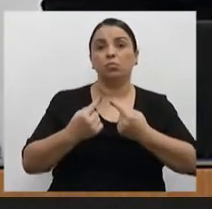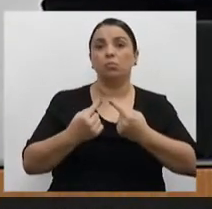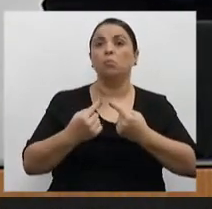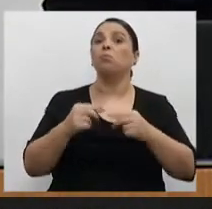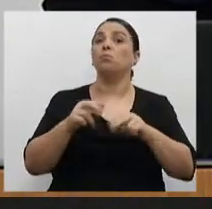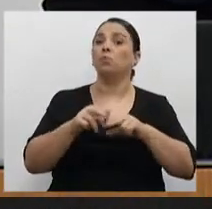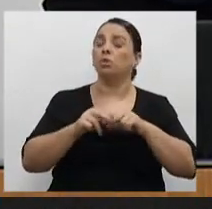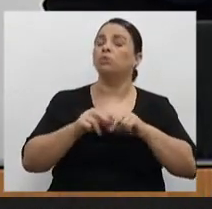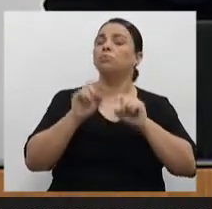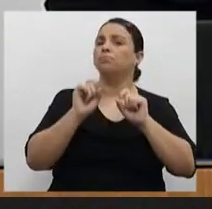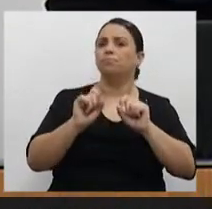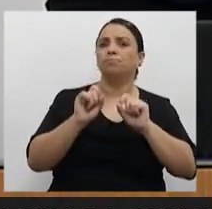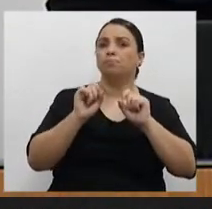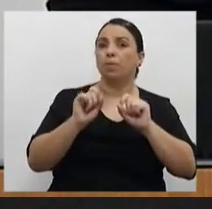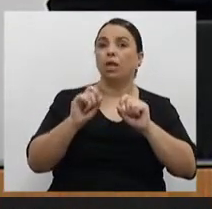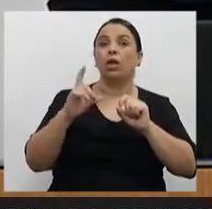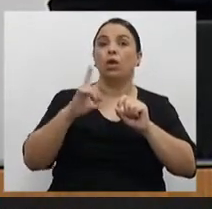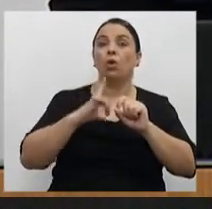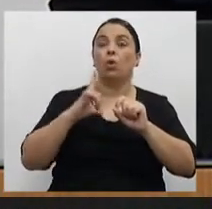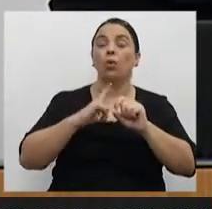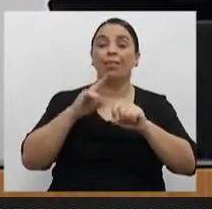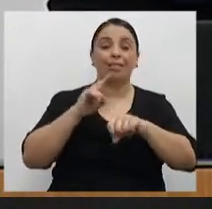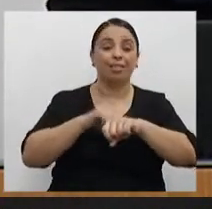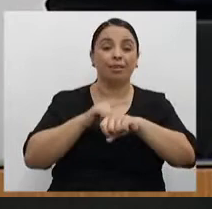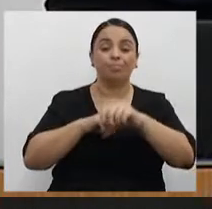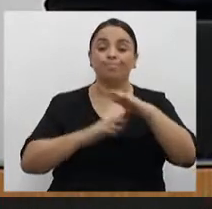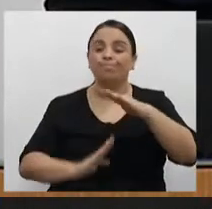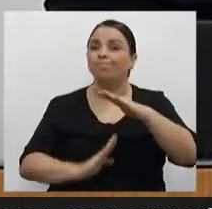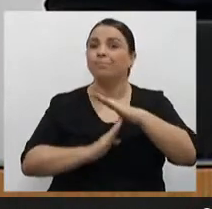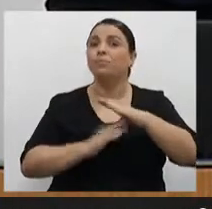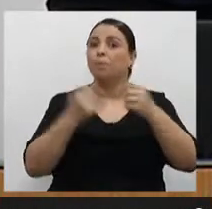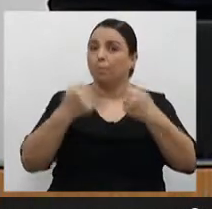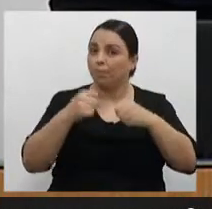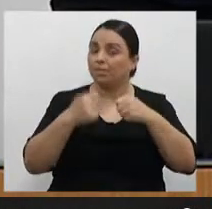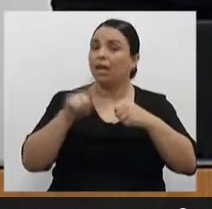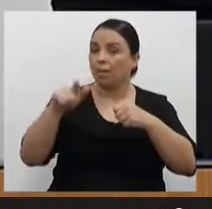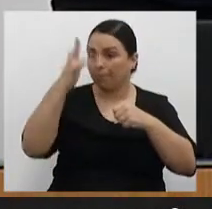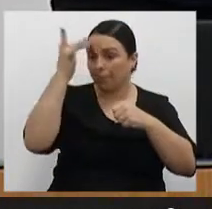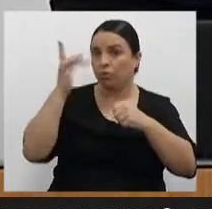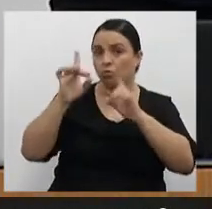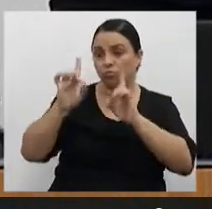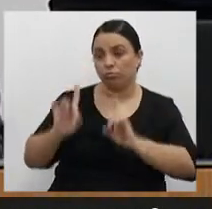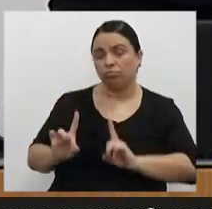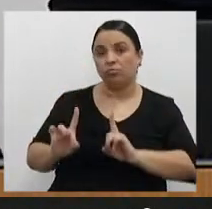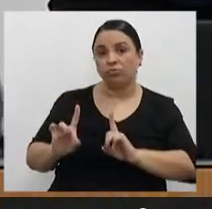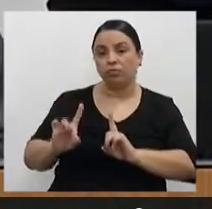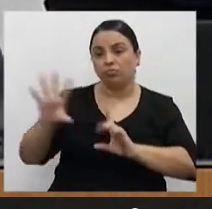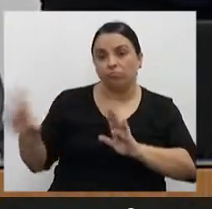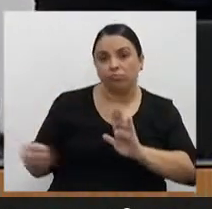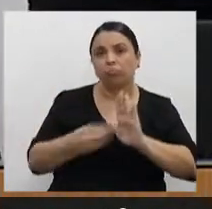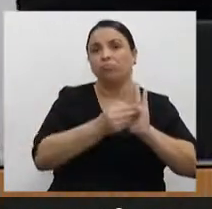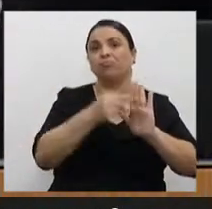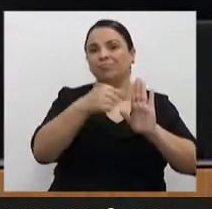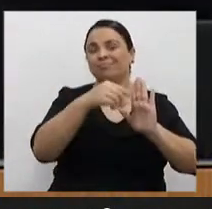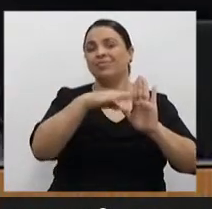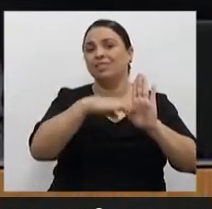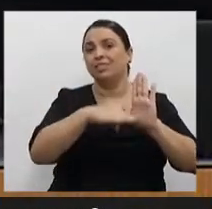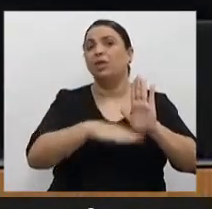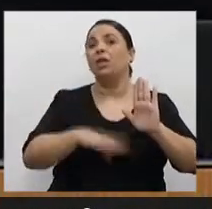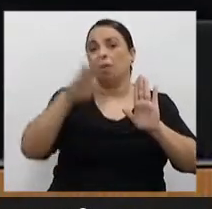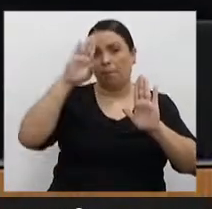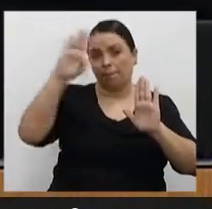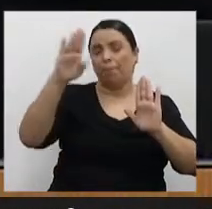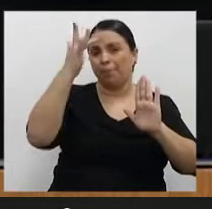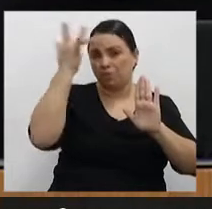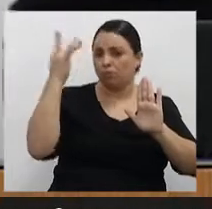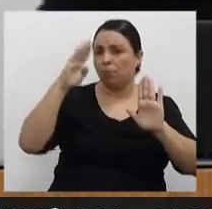no tempo limite para que houvesse essa inclusão nas prioridades. Infelizmente, nós estamos aí, né, há